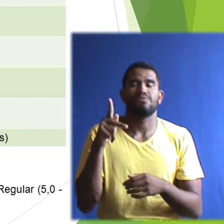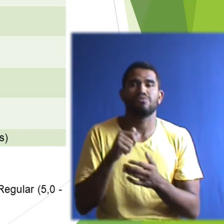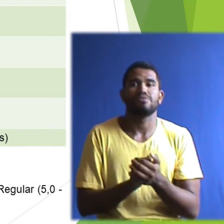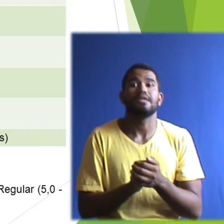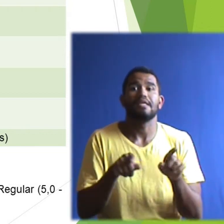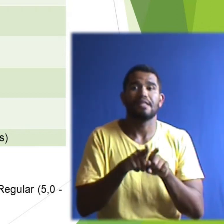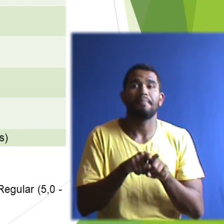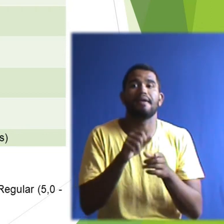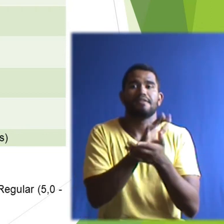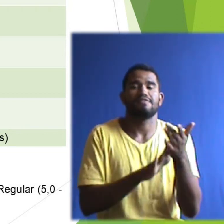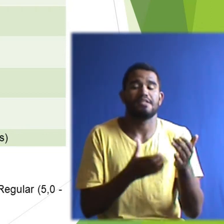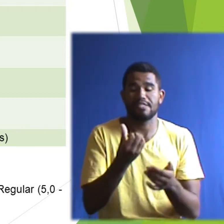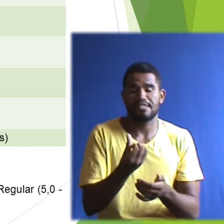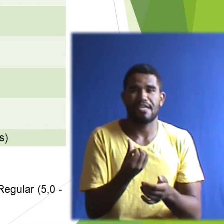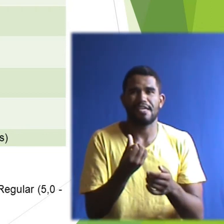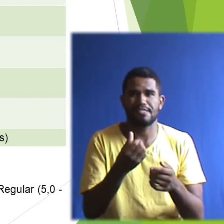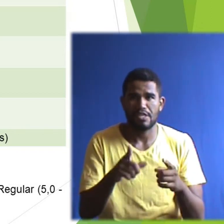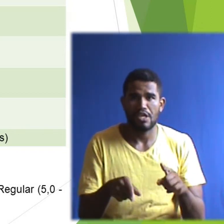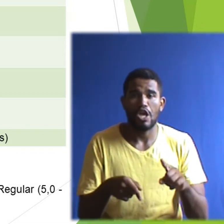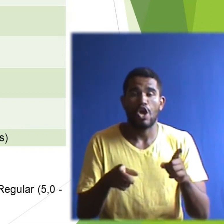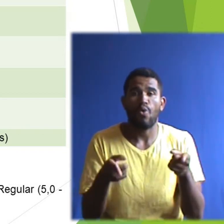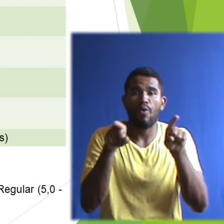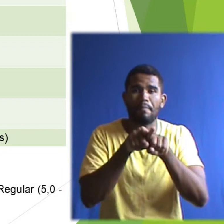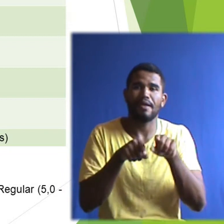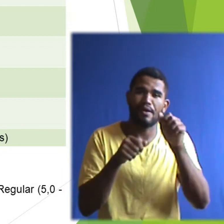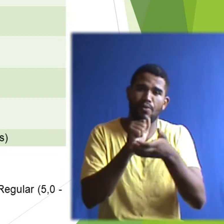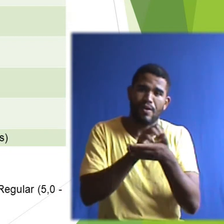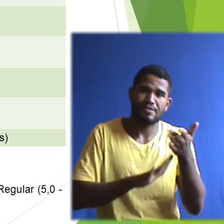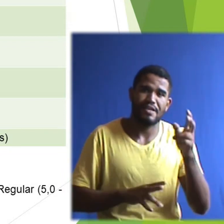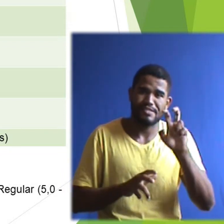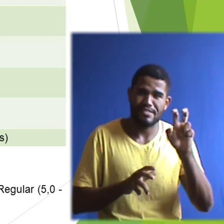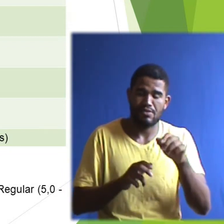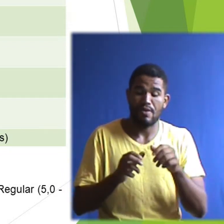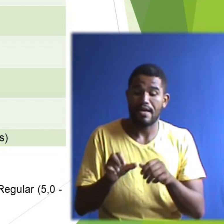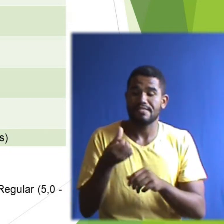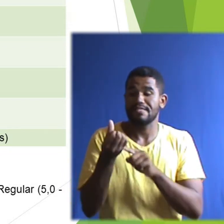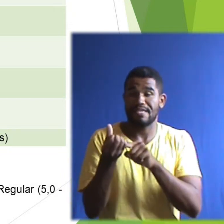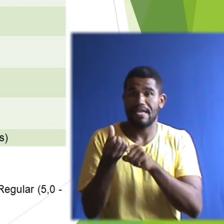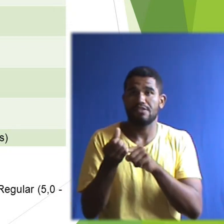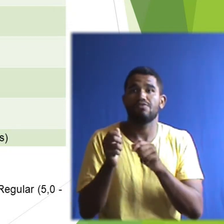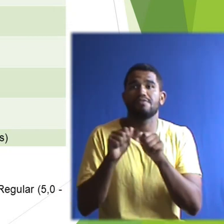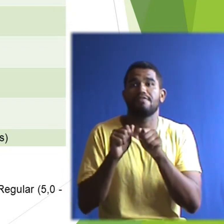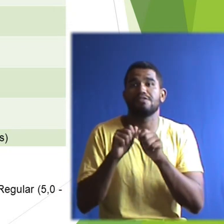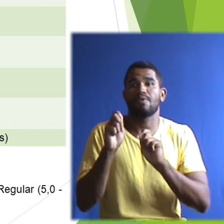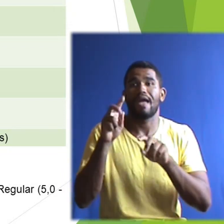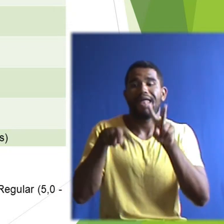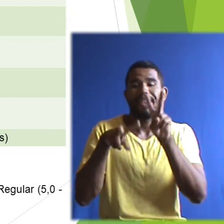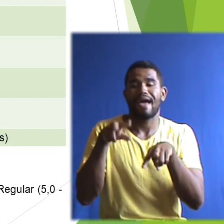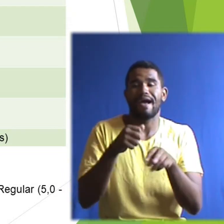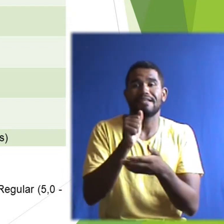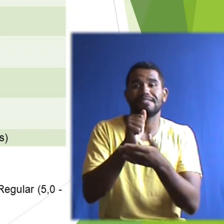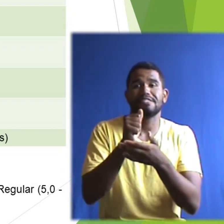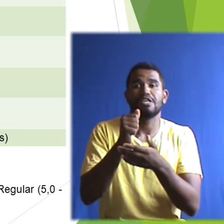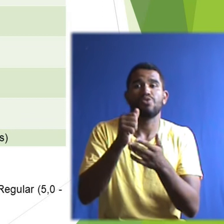tenha total leitura dos materiais. Você, num gesto reflexivo, já consegue responder essa atividade sozinho.